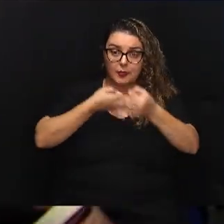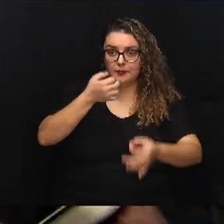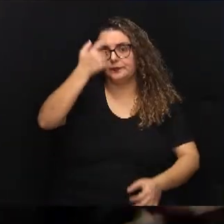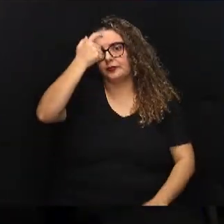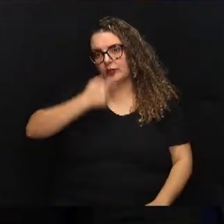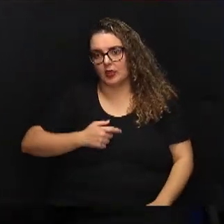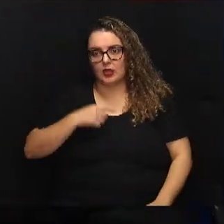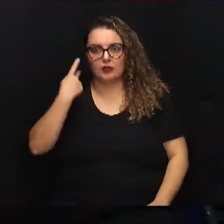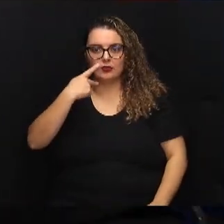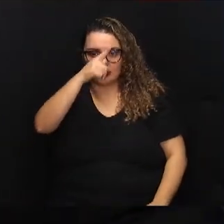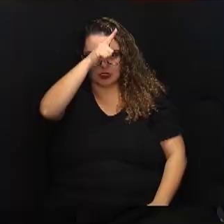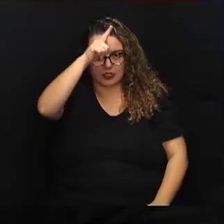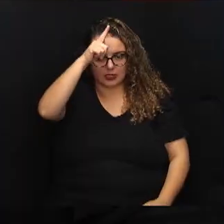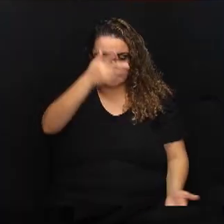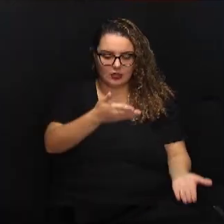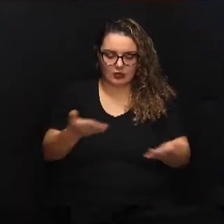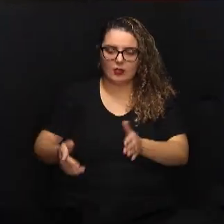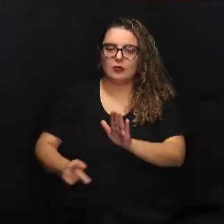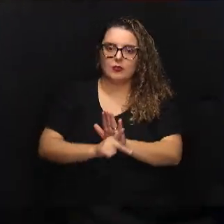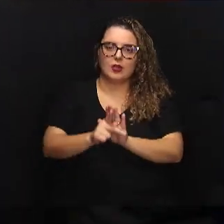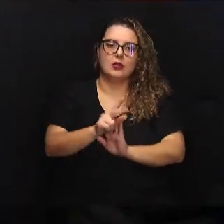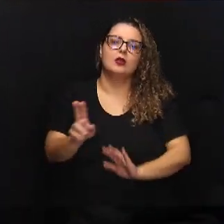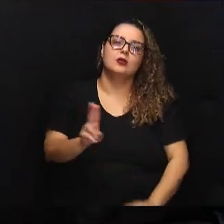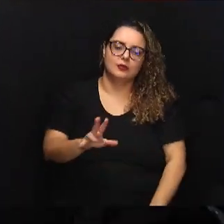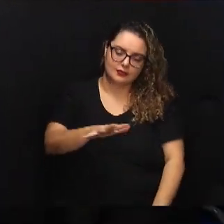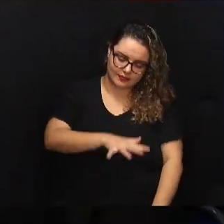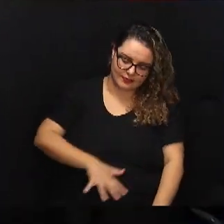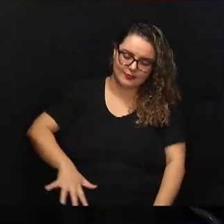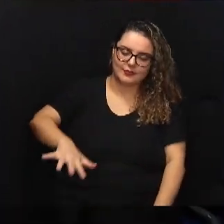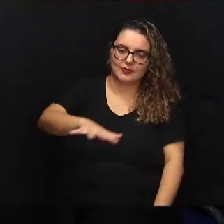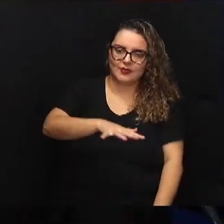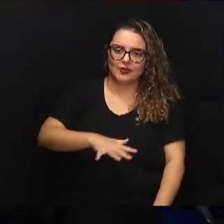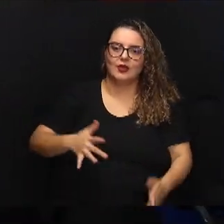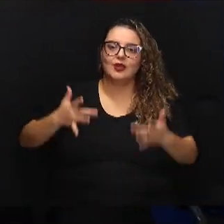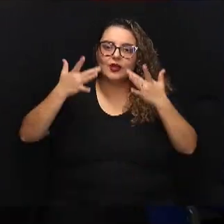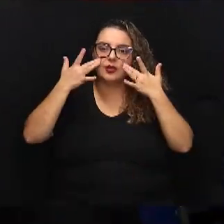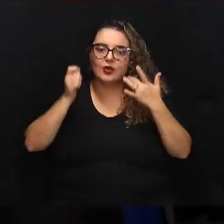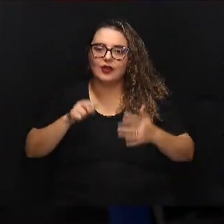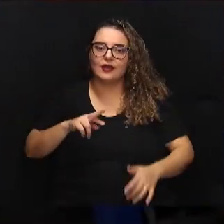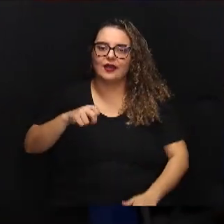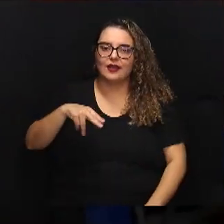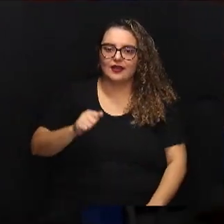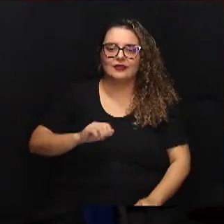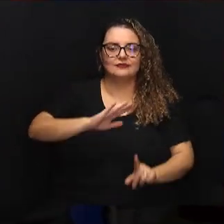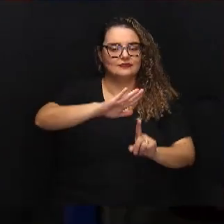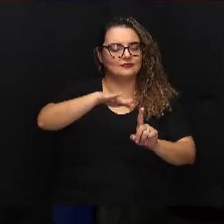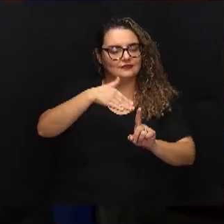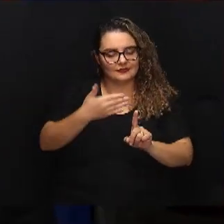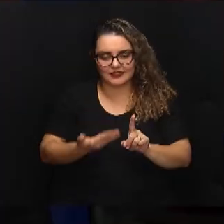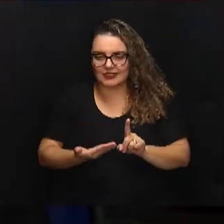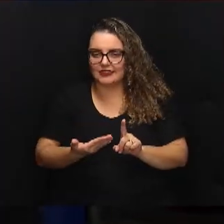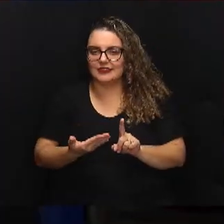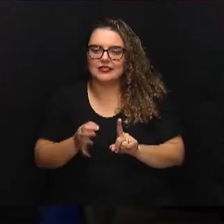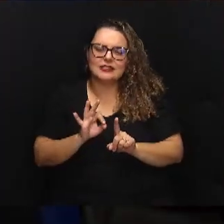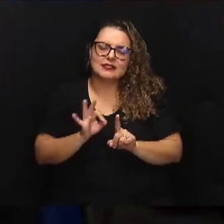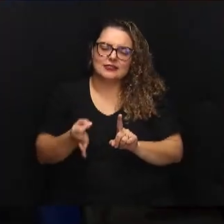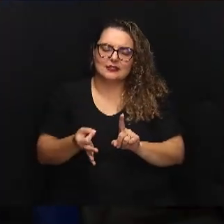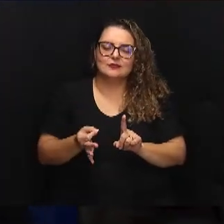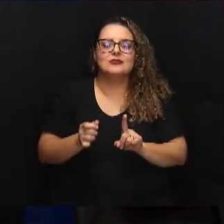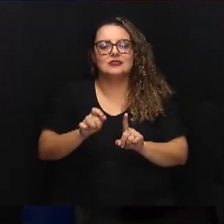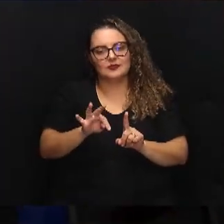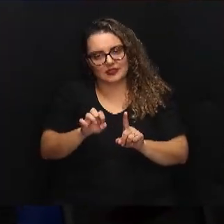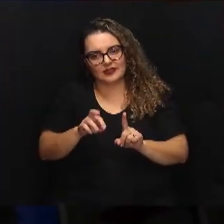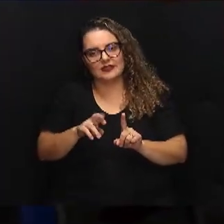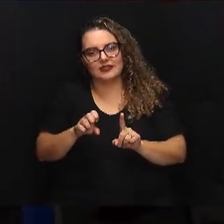Gustavo Peta, apresentamos o projeto denominando esse espaço, o Teatro de Arena, uma homenagem singela para Teresa